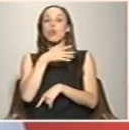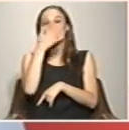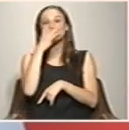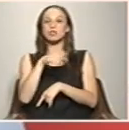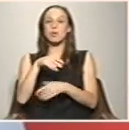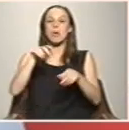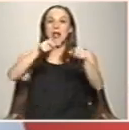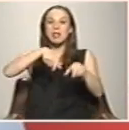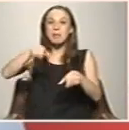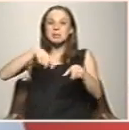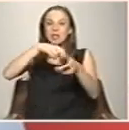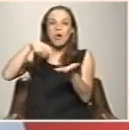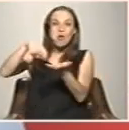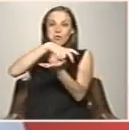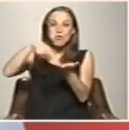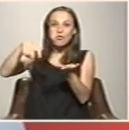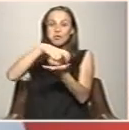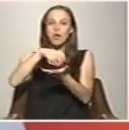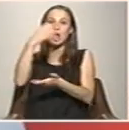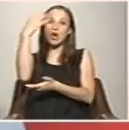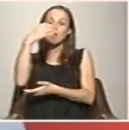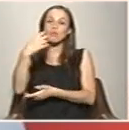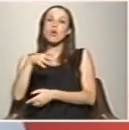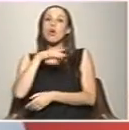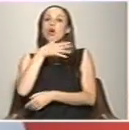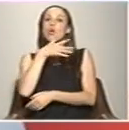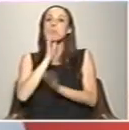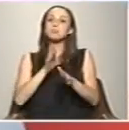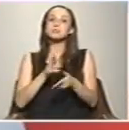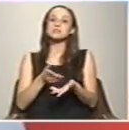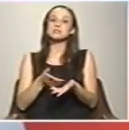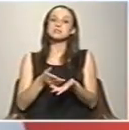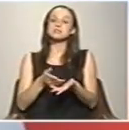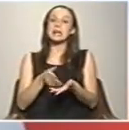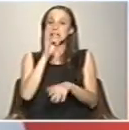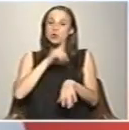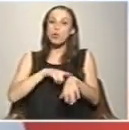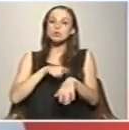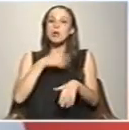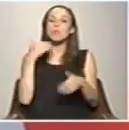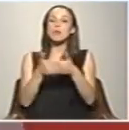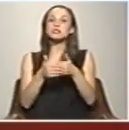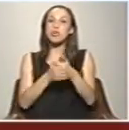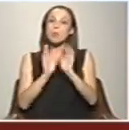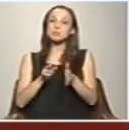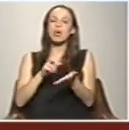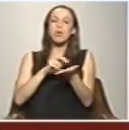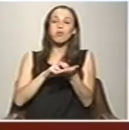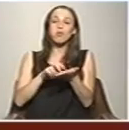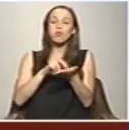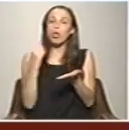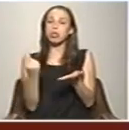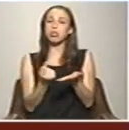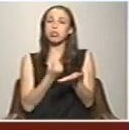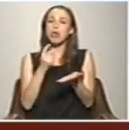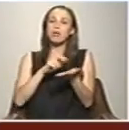o trânsito. Tem pessoas mais idosas, atravessam a rua mais devagarinho. E se atravessam a rua mais devagarinho... Às vezes não mais conseguem chegar ao outro lado. Às vezes não